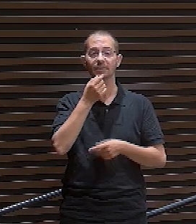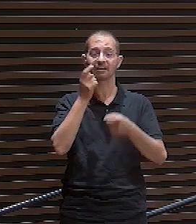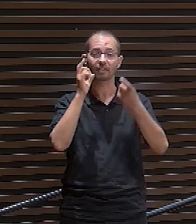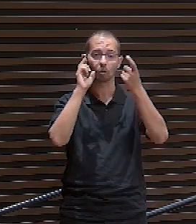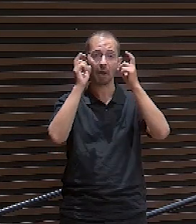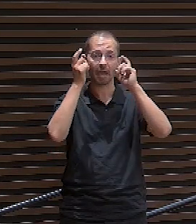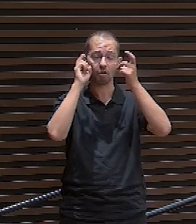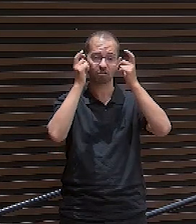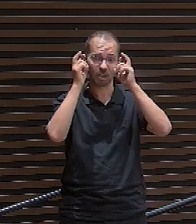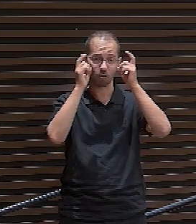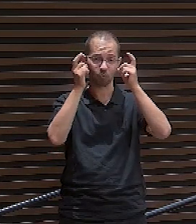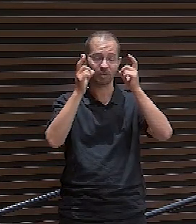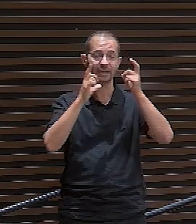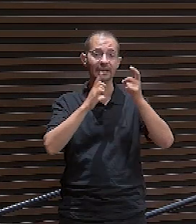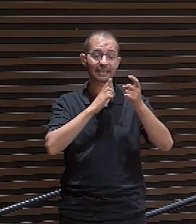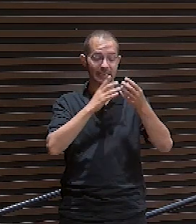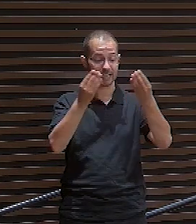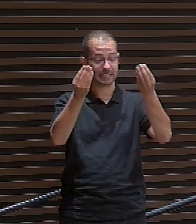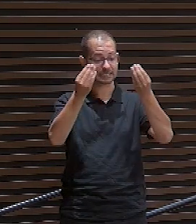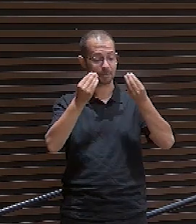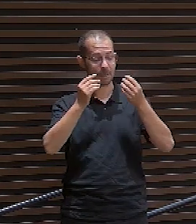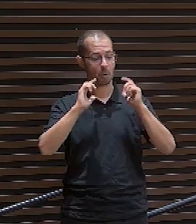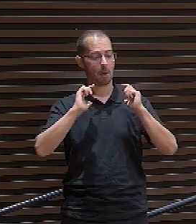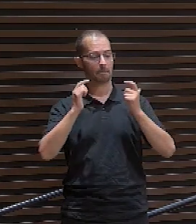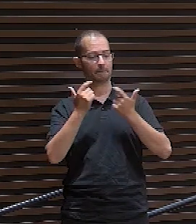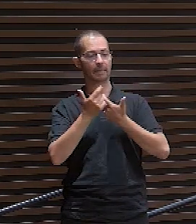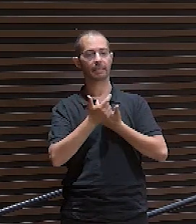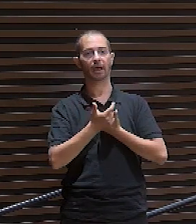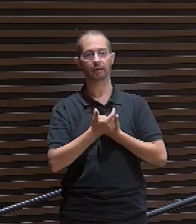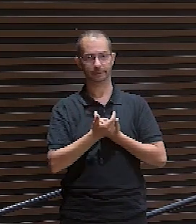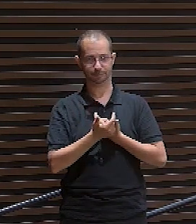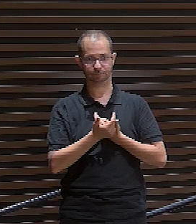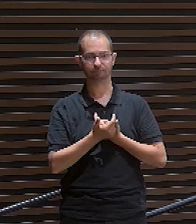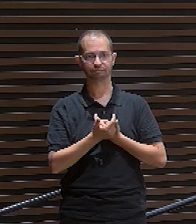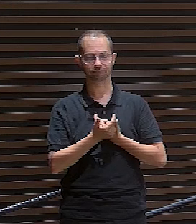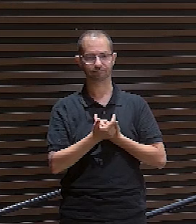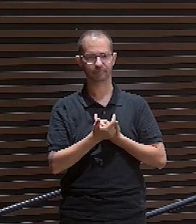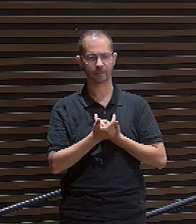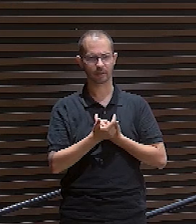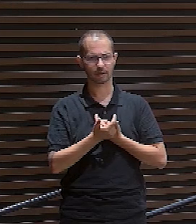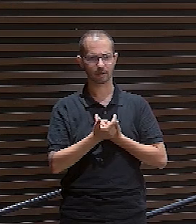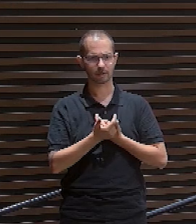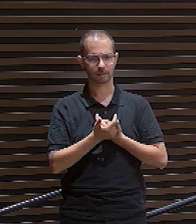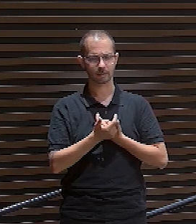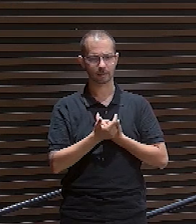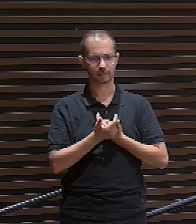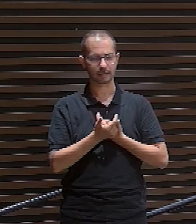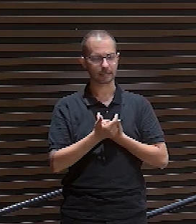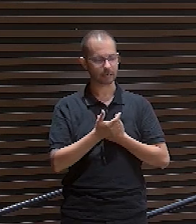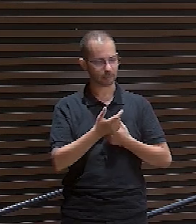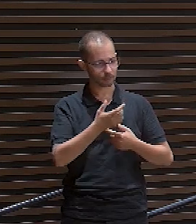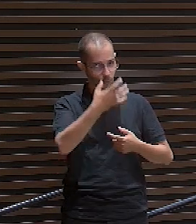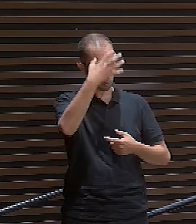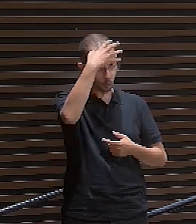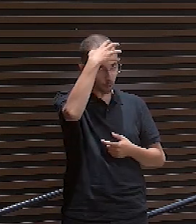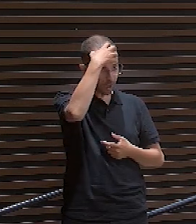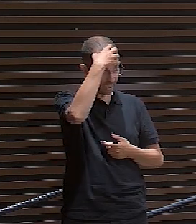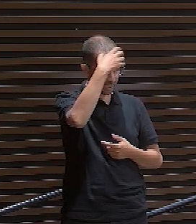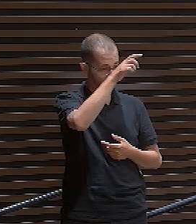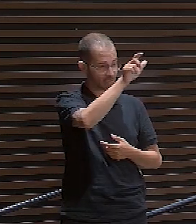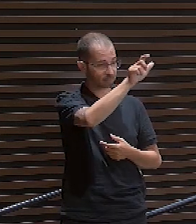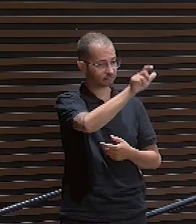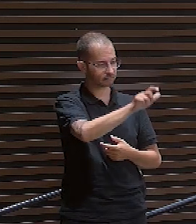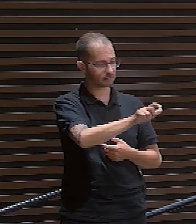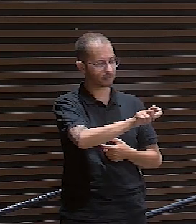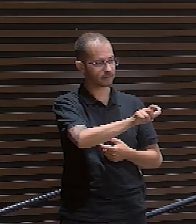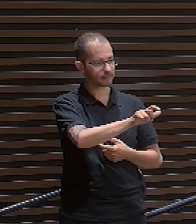ele iria receber uma medalha e ele deixou, com a presença do rei, ele deixou a